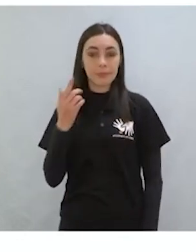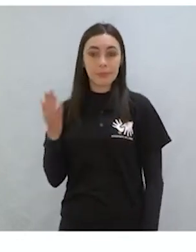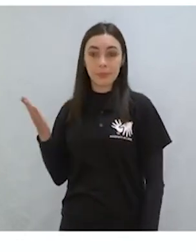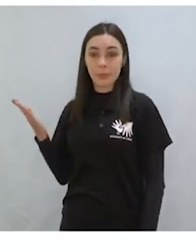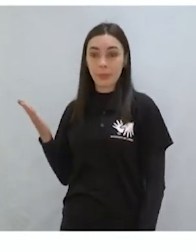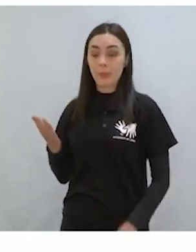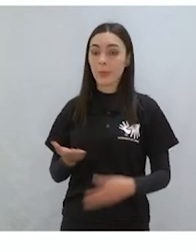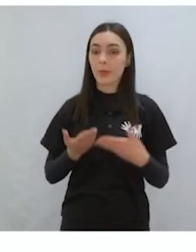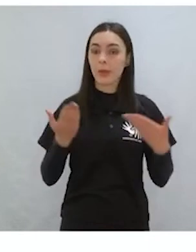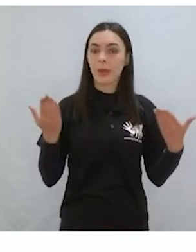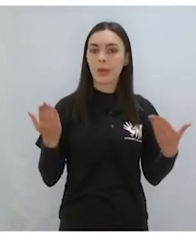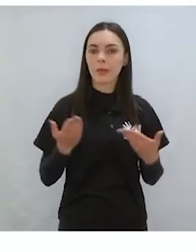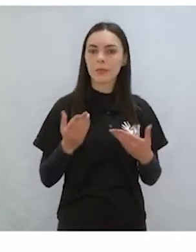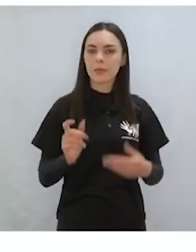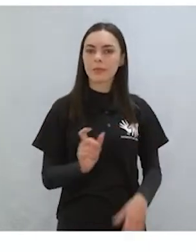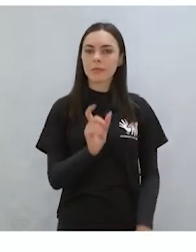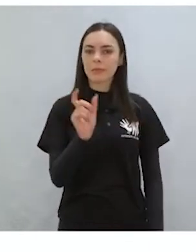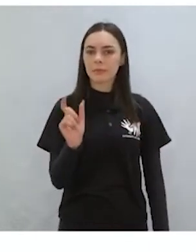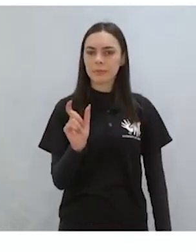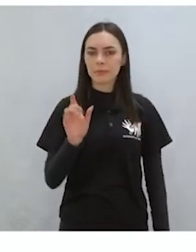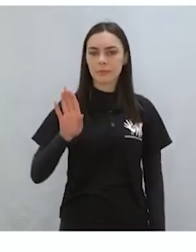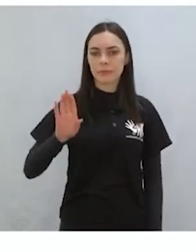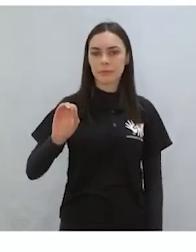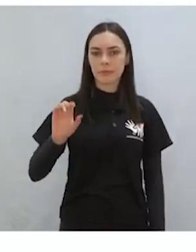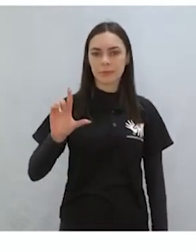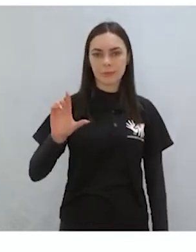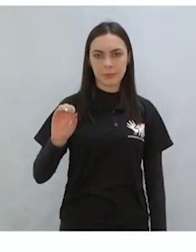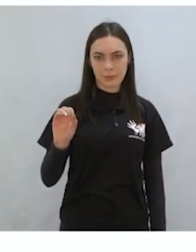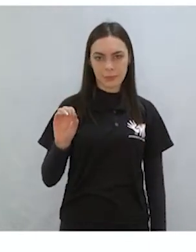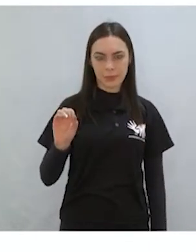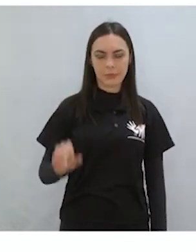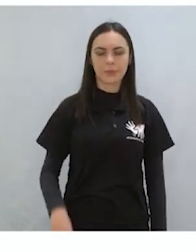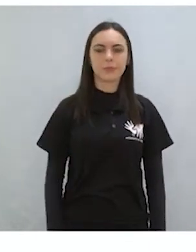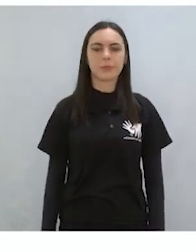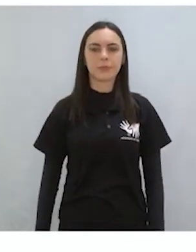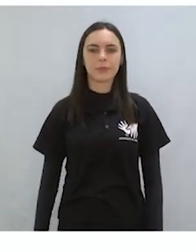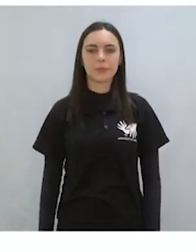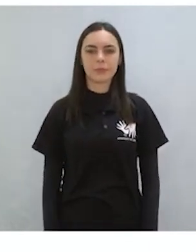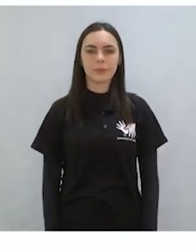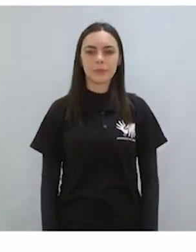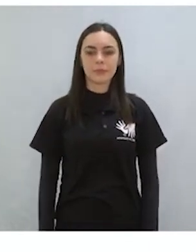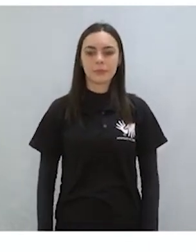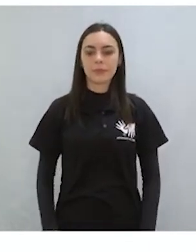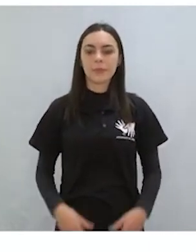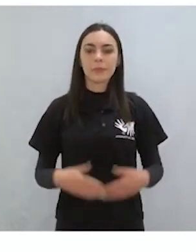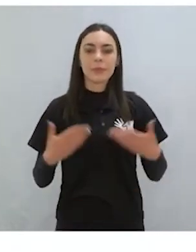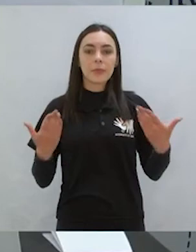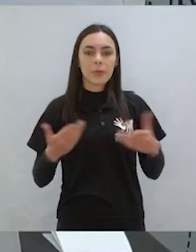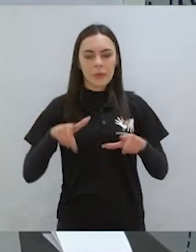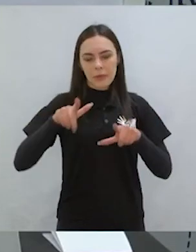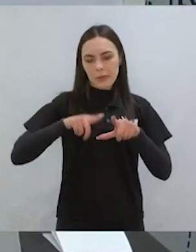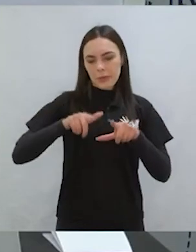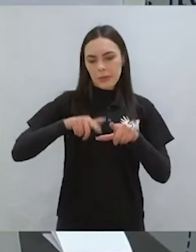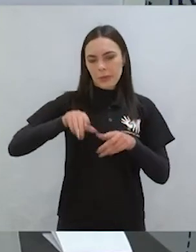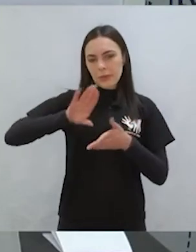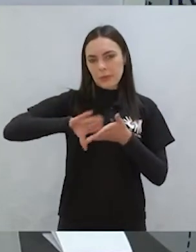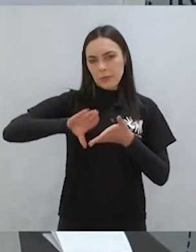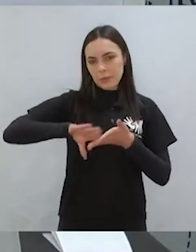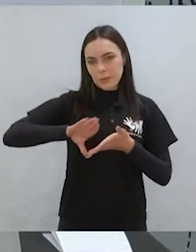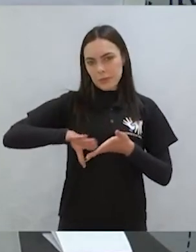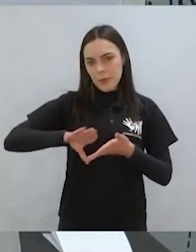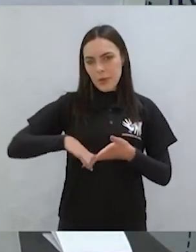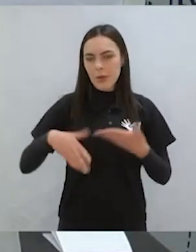Olhem lá. Nós vamos construir a palavra bolo. Muito bem, então eu vou tirar agora as